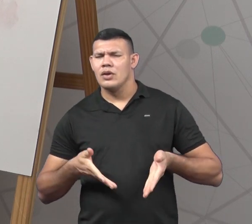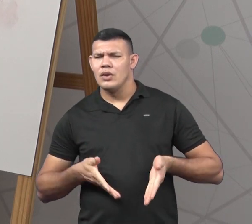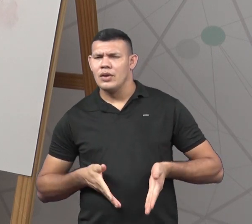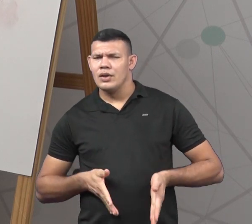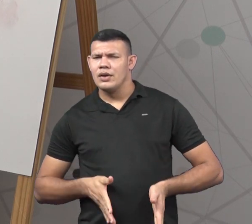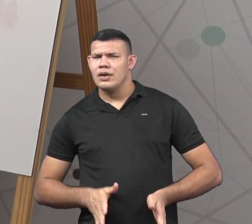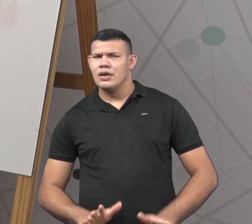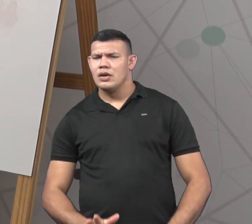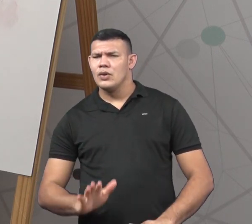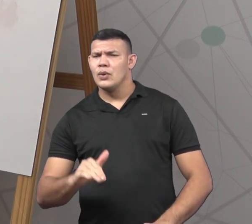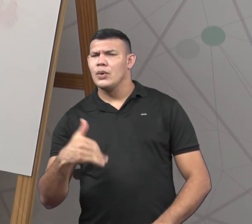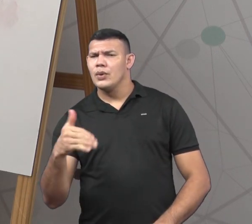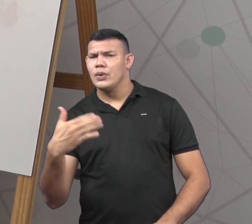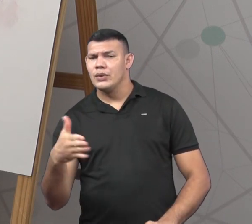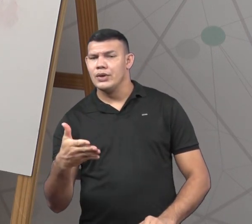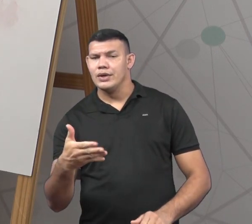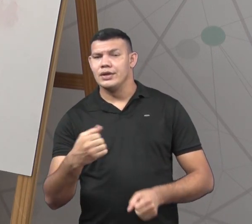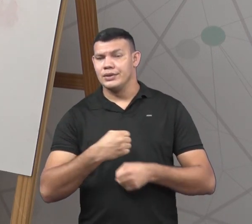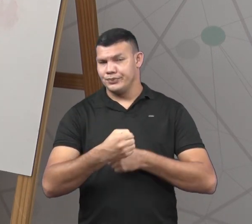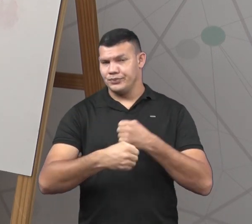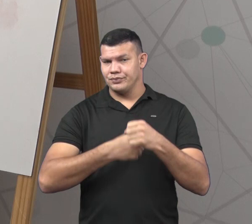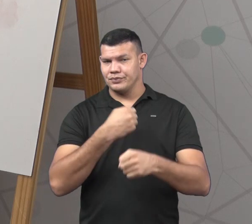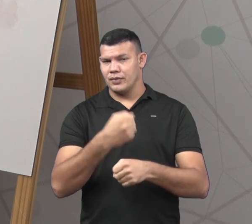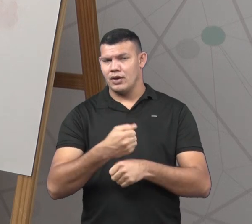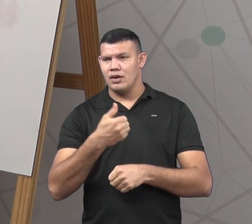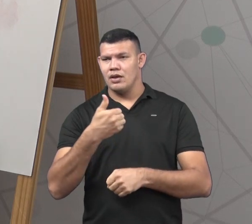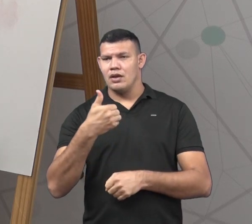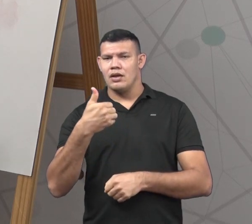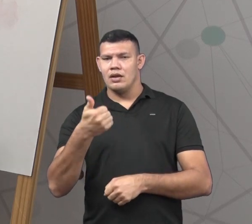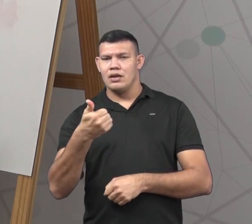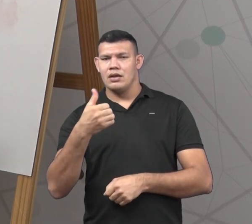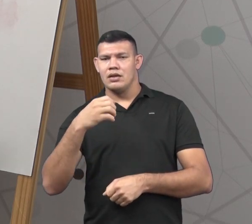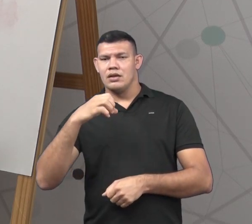1980. Opa. Ok? Aí eu coloco aqui, ó.